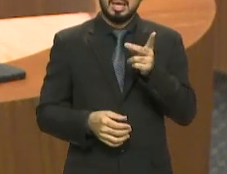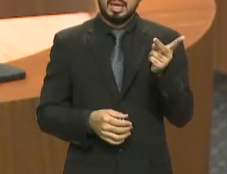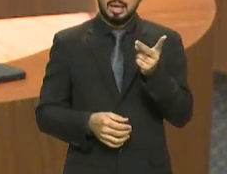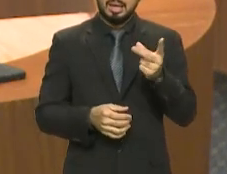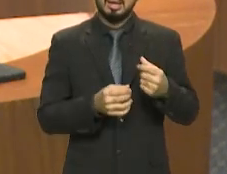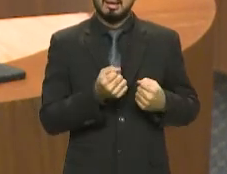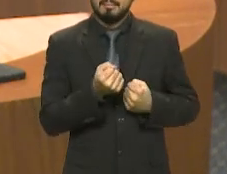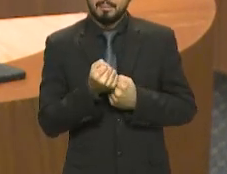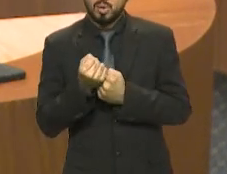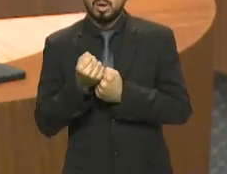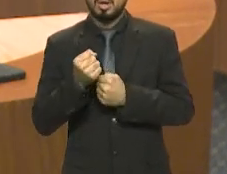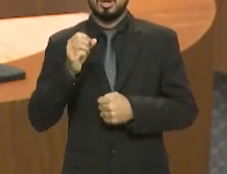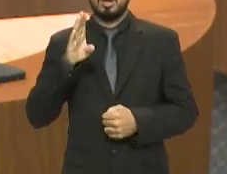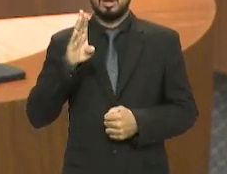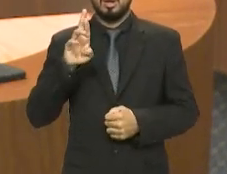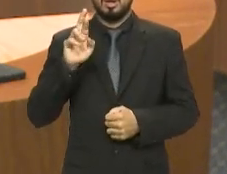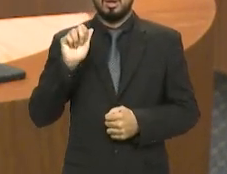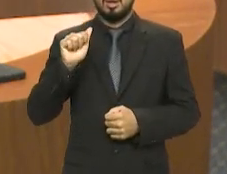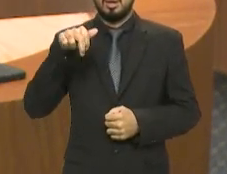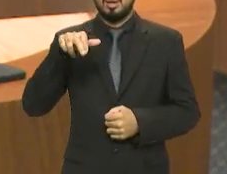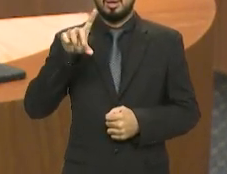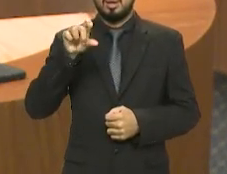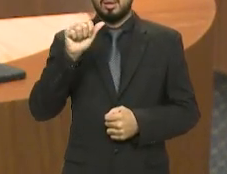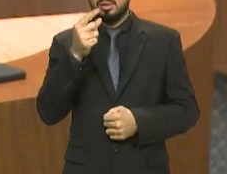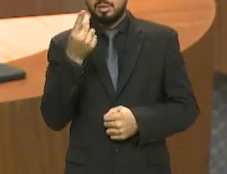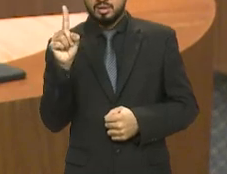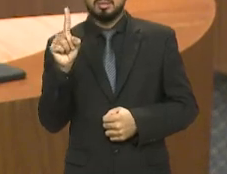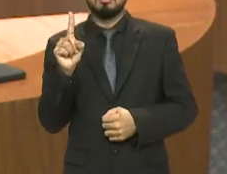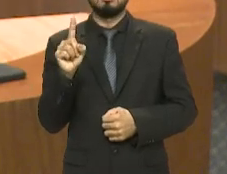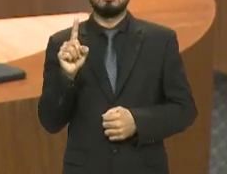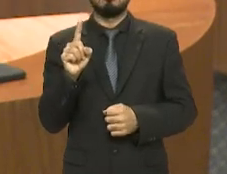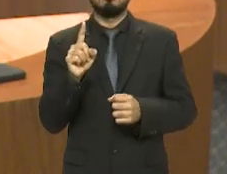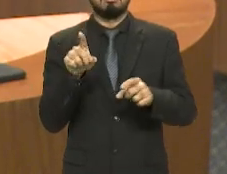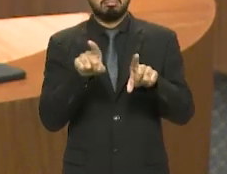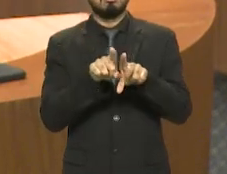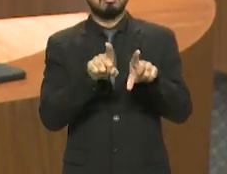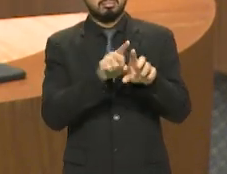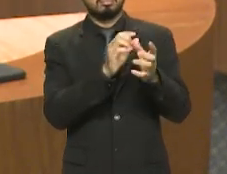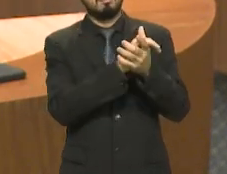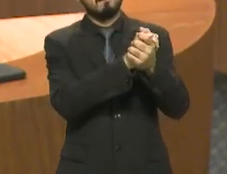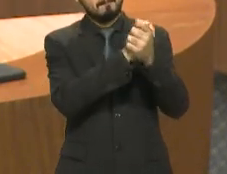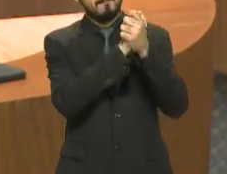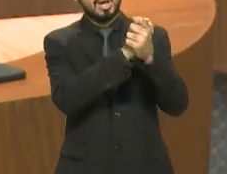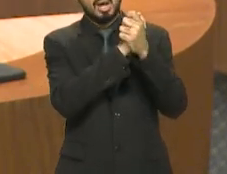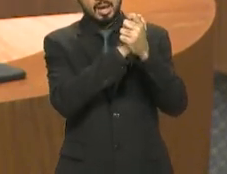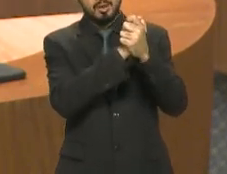quero parabenizá-los também por essa decisão, porque este grupo dito